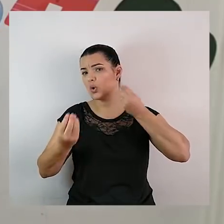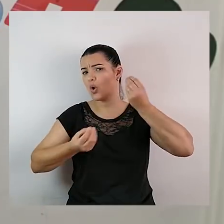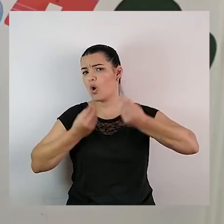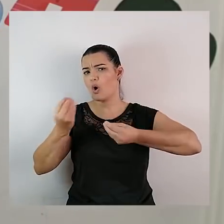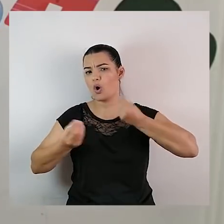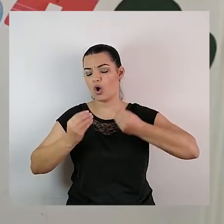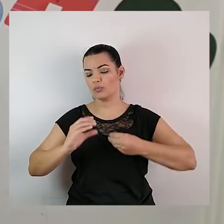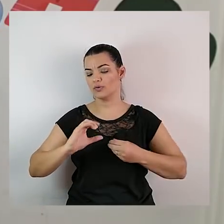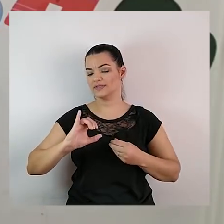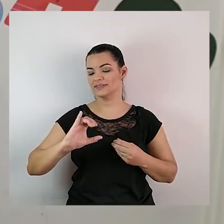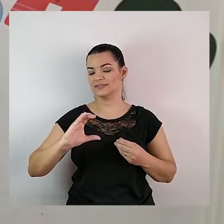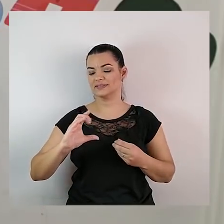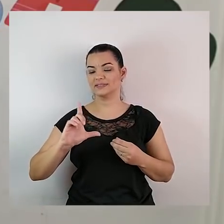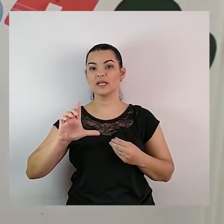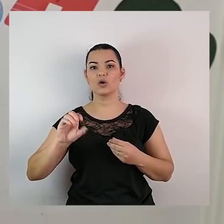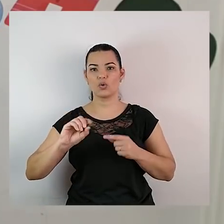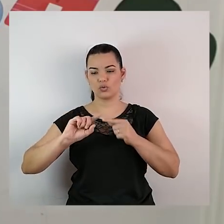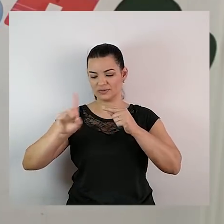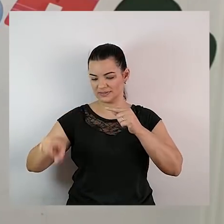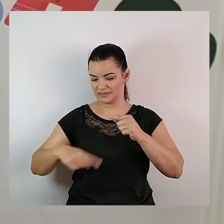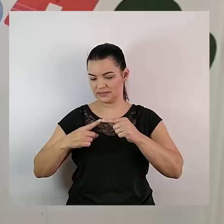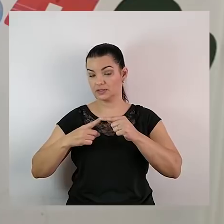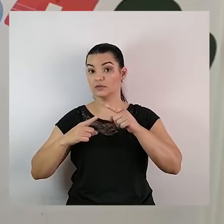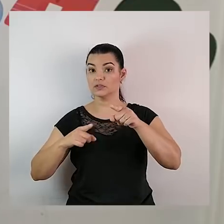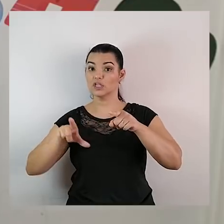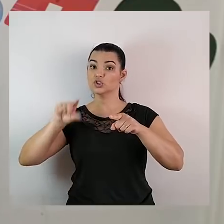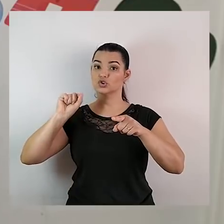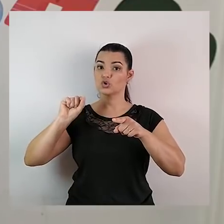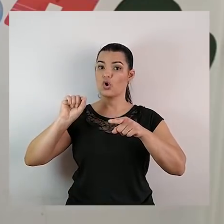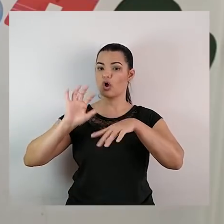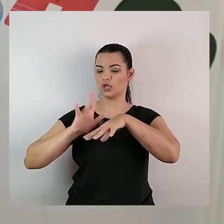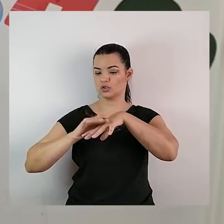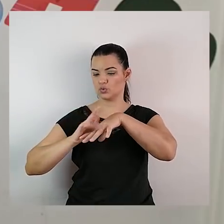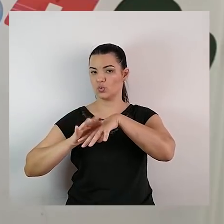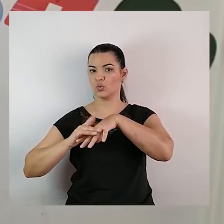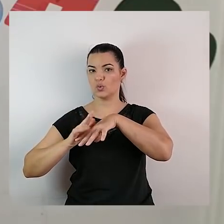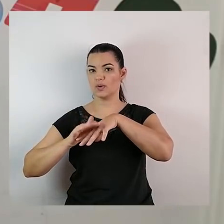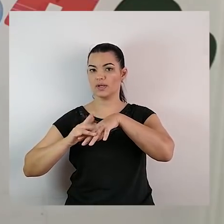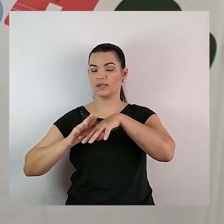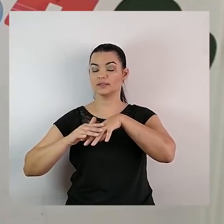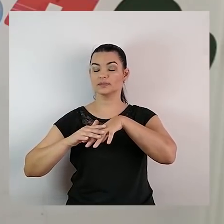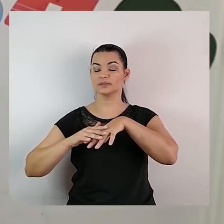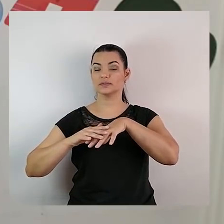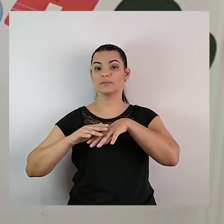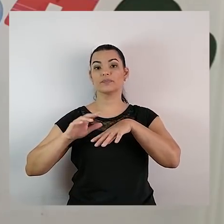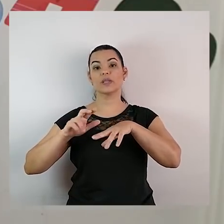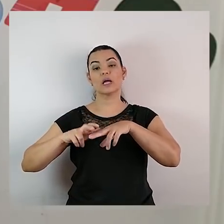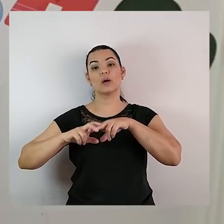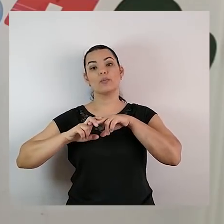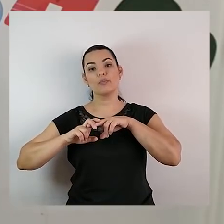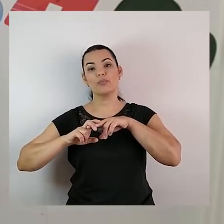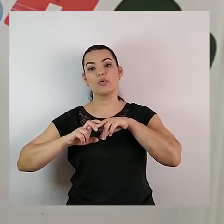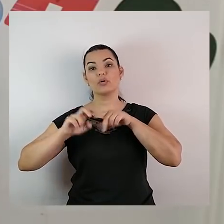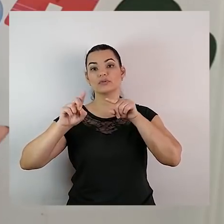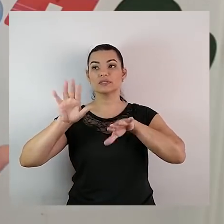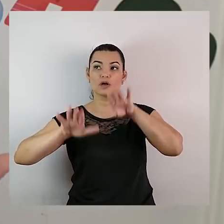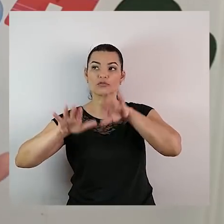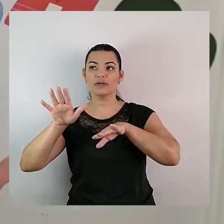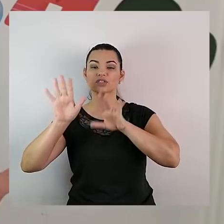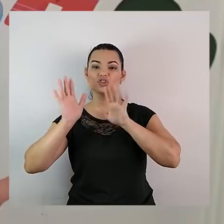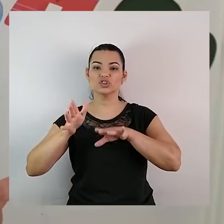Vocês podem escolher essa doença ou porque vocês já ouviram falar ou porque vocês